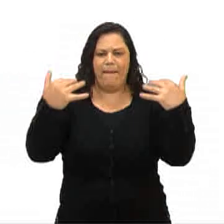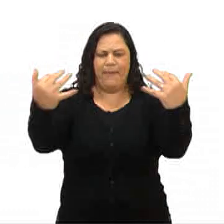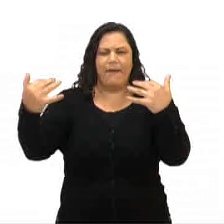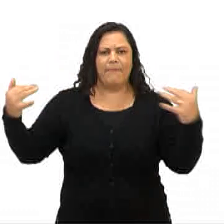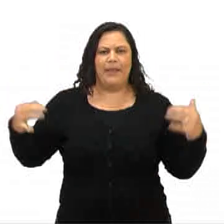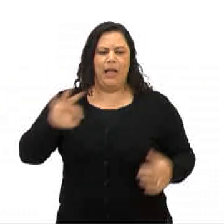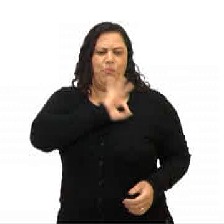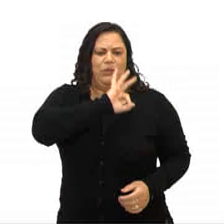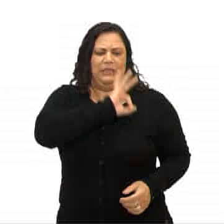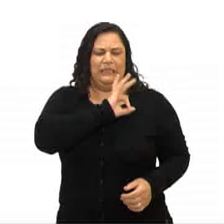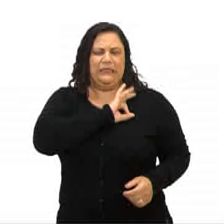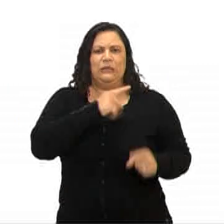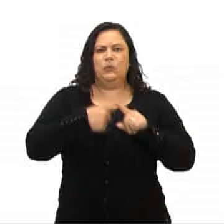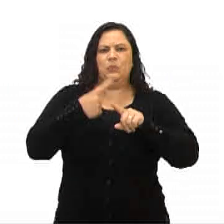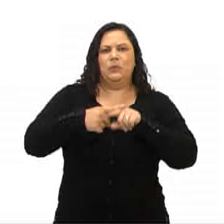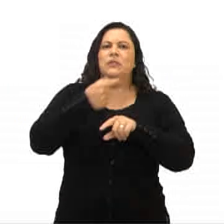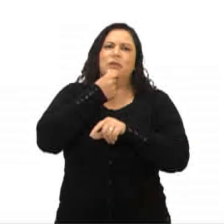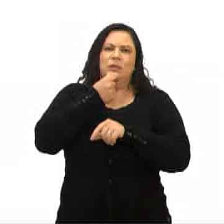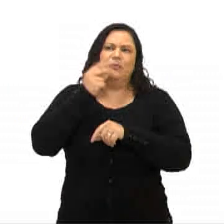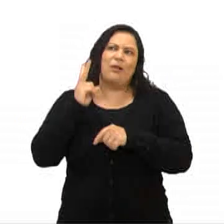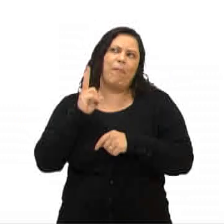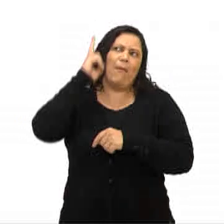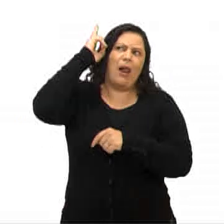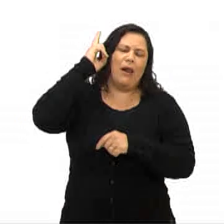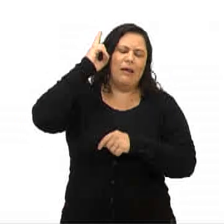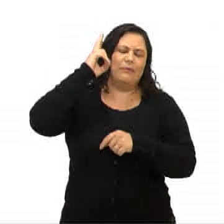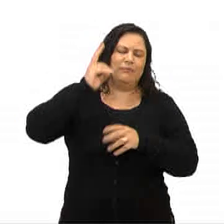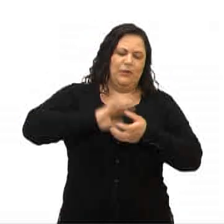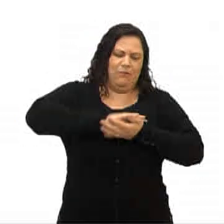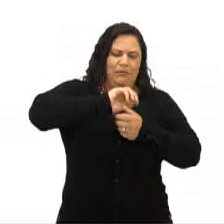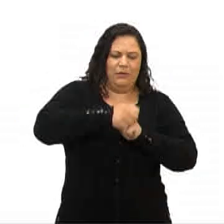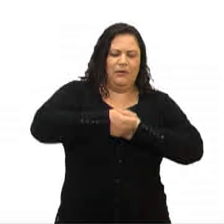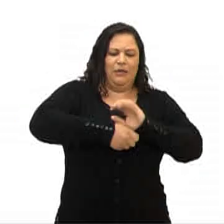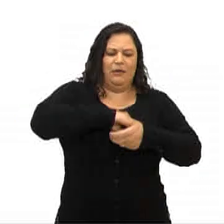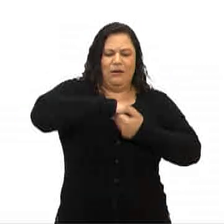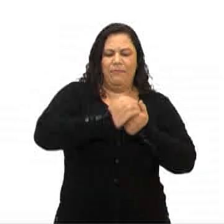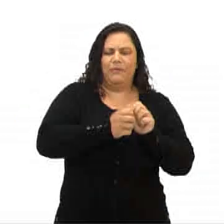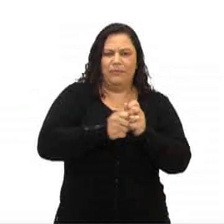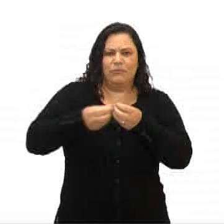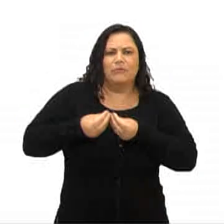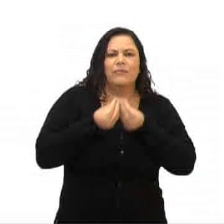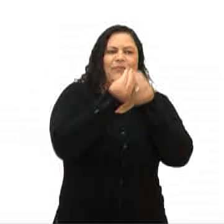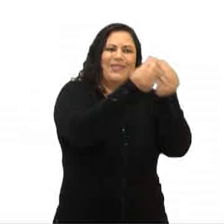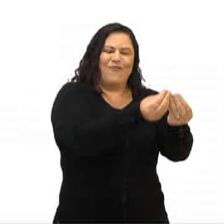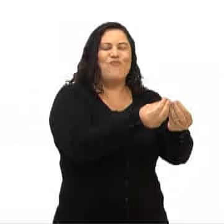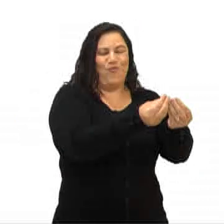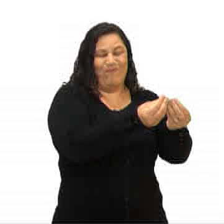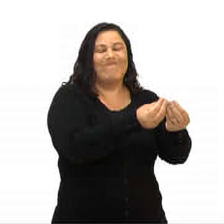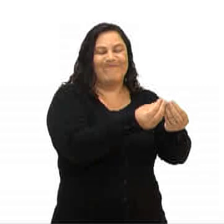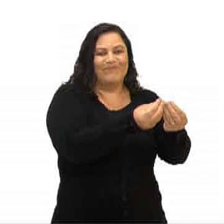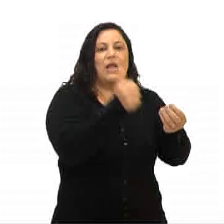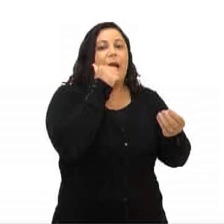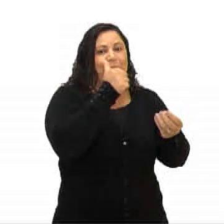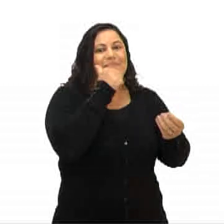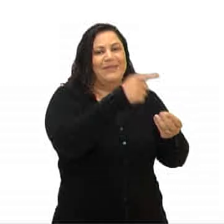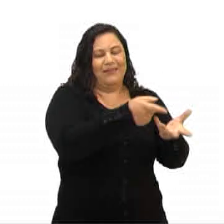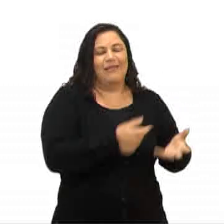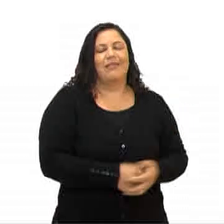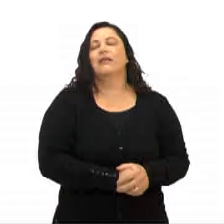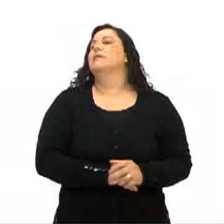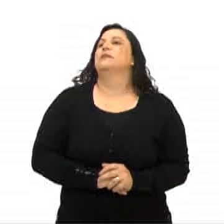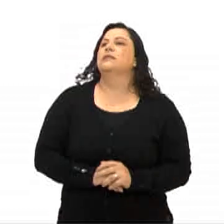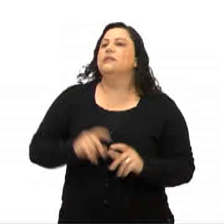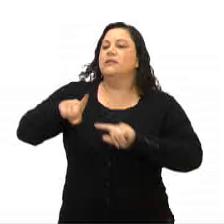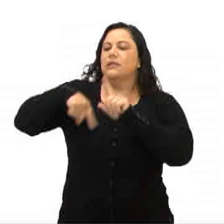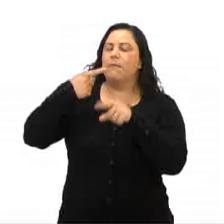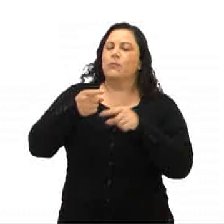esquerda, levando-a embrulhada no jornal a Raquel, moça do bordel da Madame Virginie. Depois havia ao seu